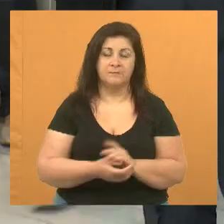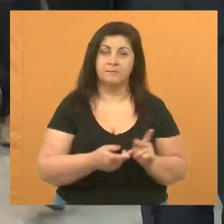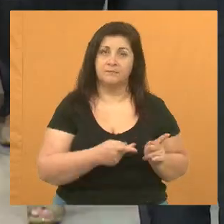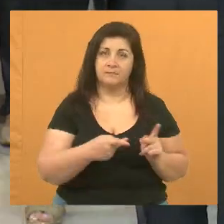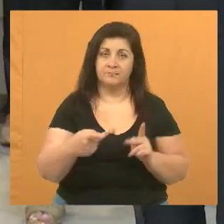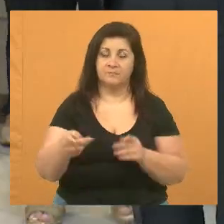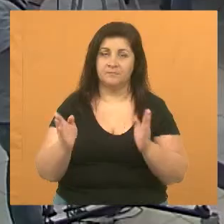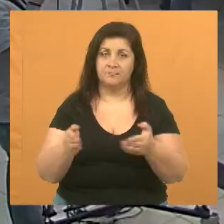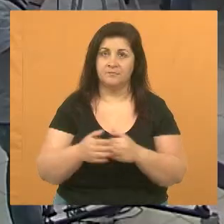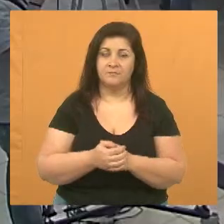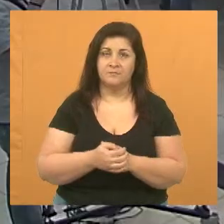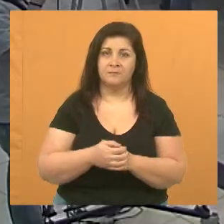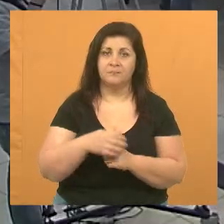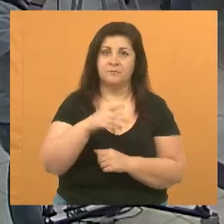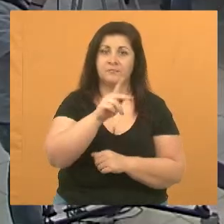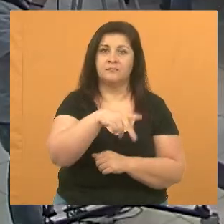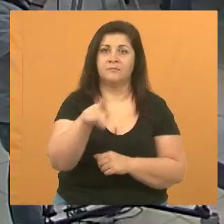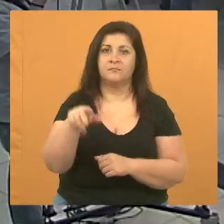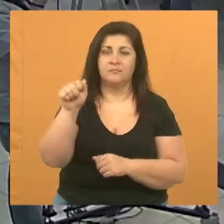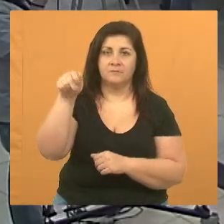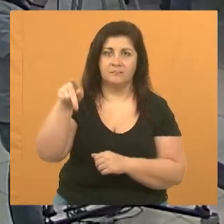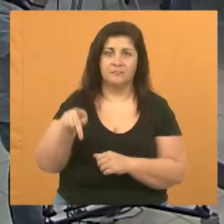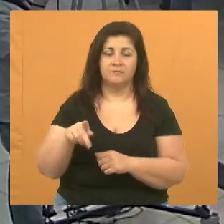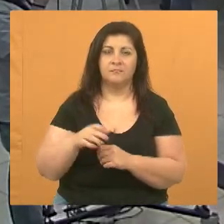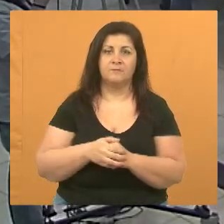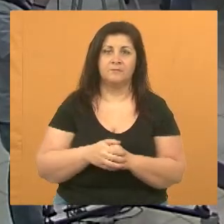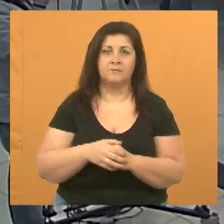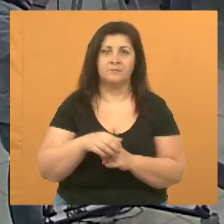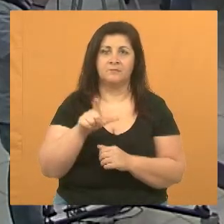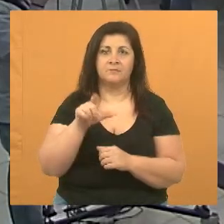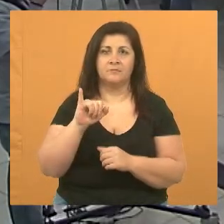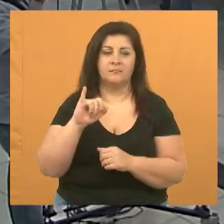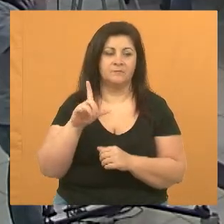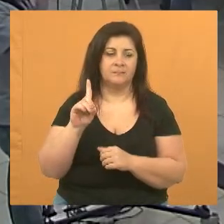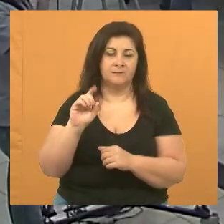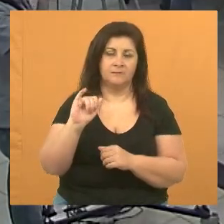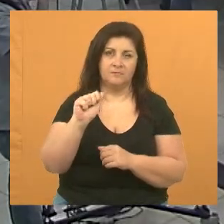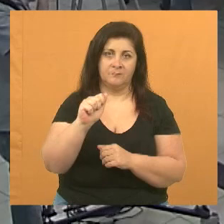Convidamos agora a professora aposentada Mirna Said Abi Nassif.